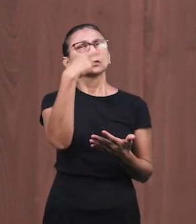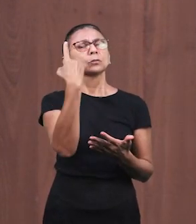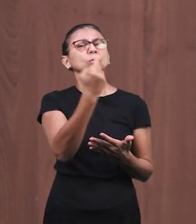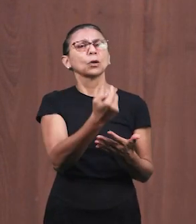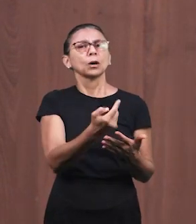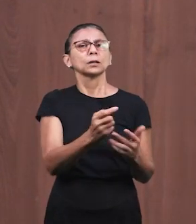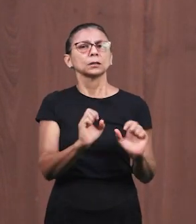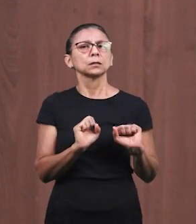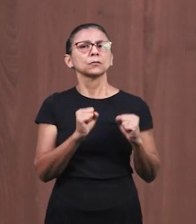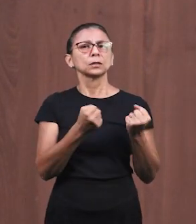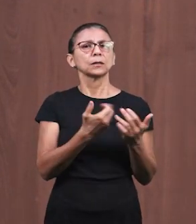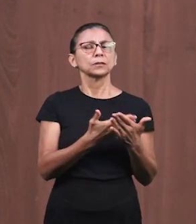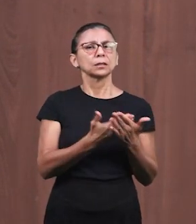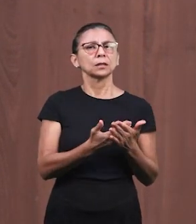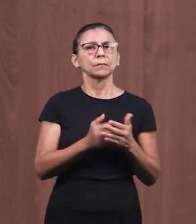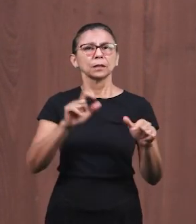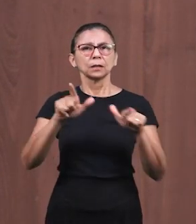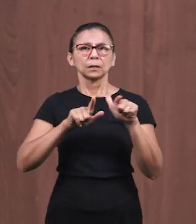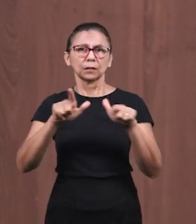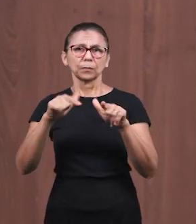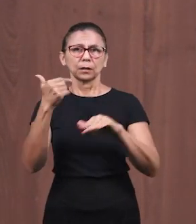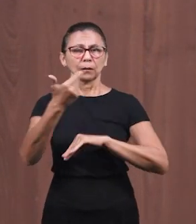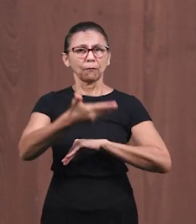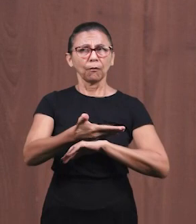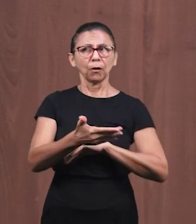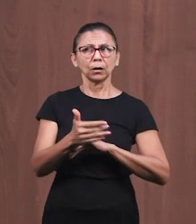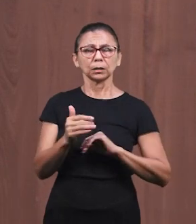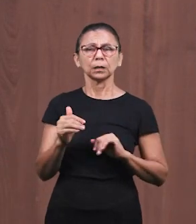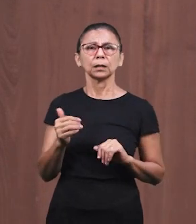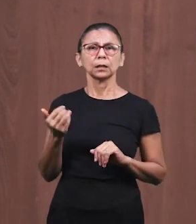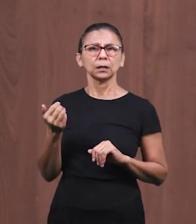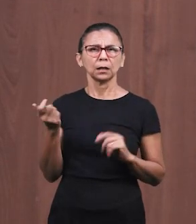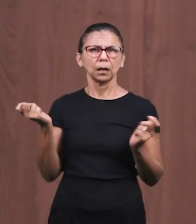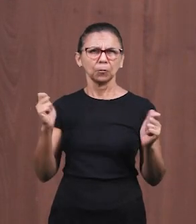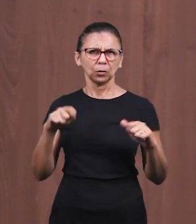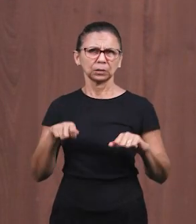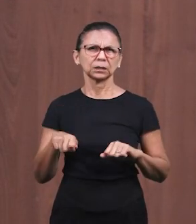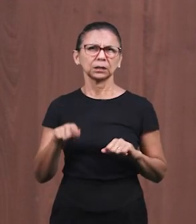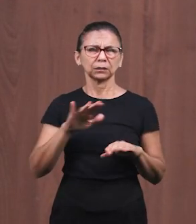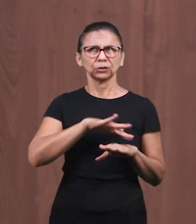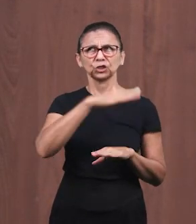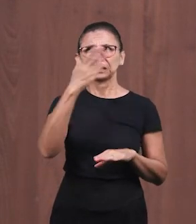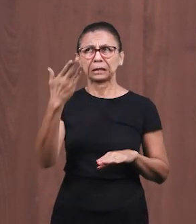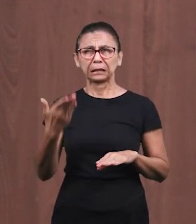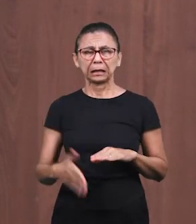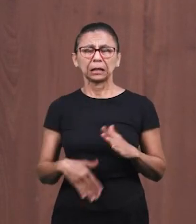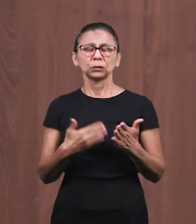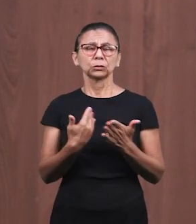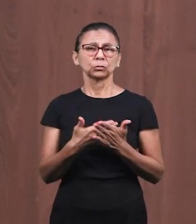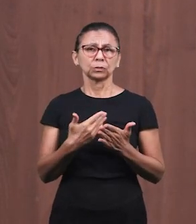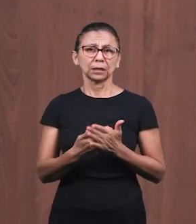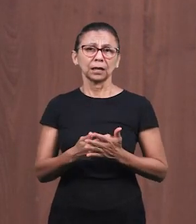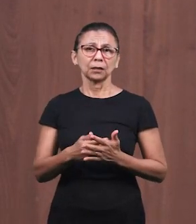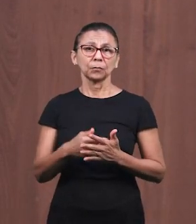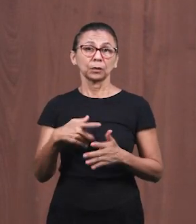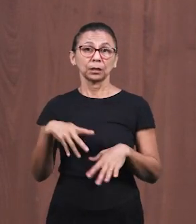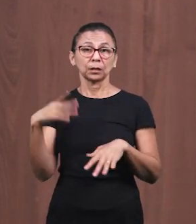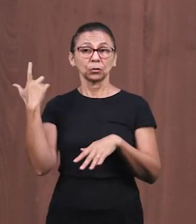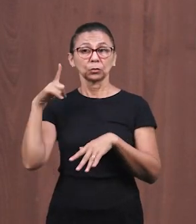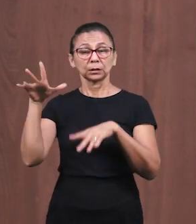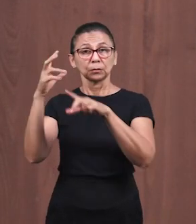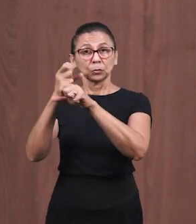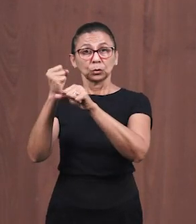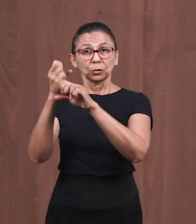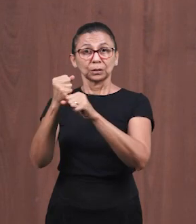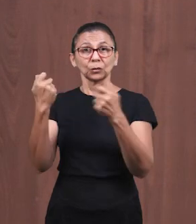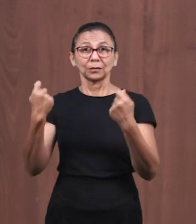se dedicar? Ele trabalha fora? Tem condições de se dedicar integralmente? Pois conseguir a pontuação